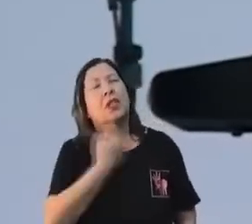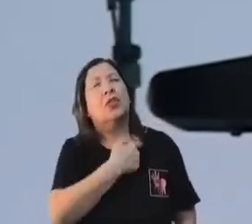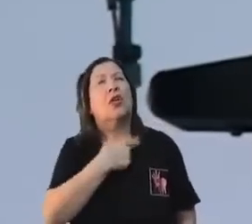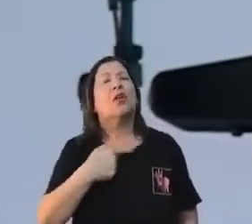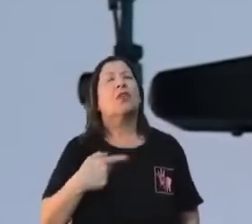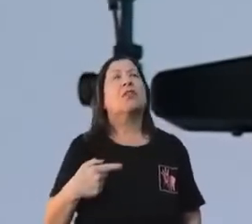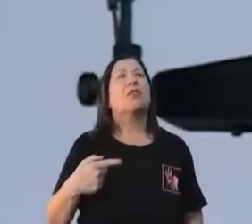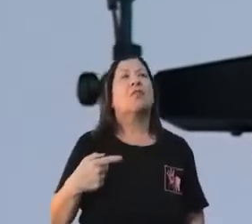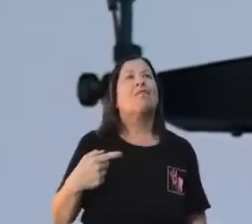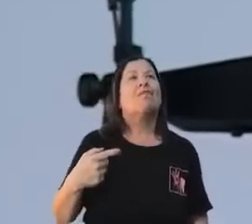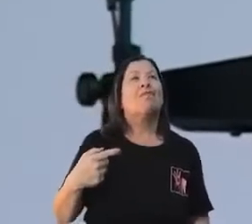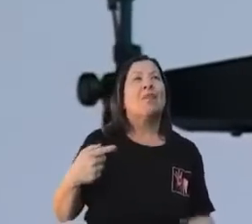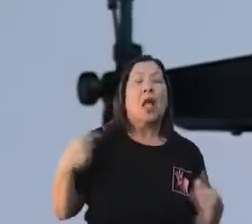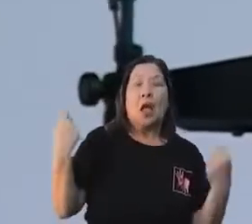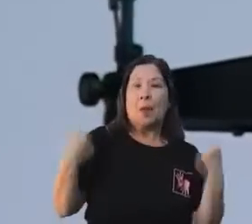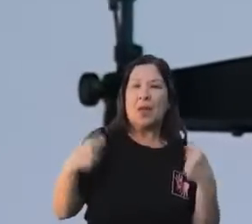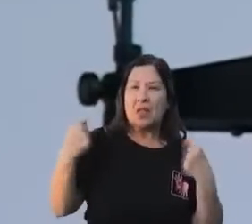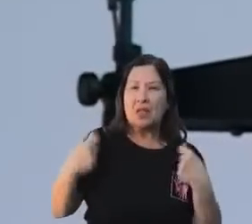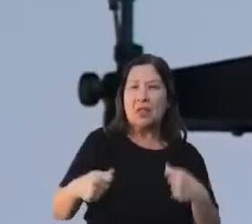gratidão.